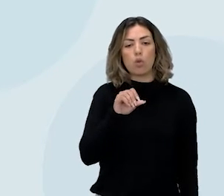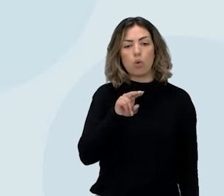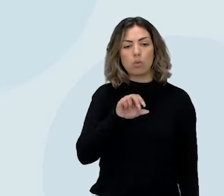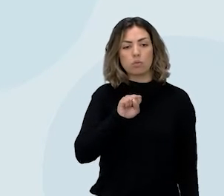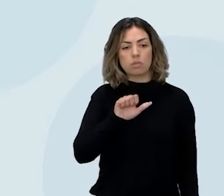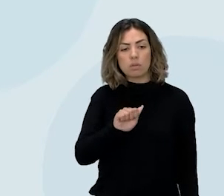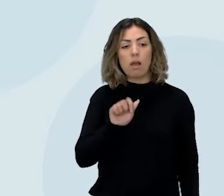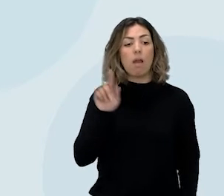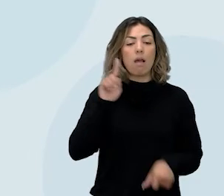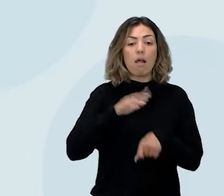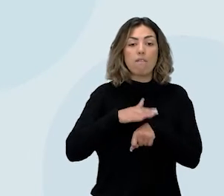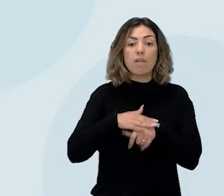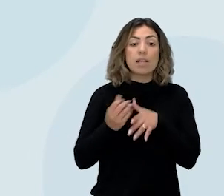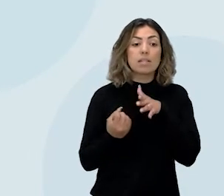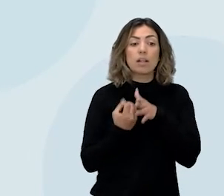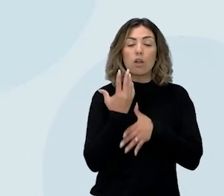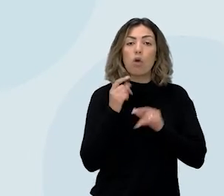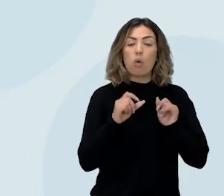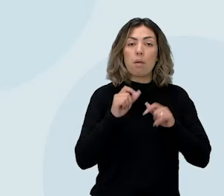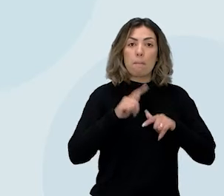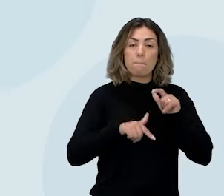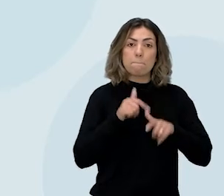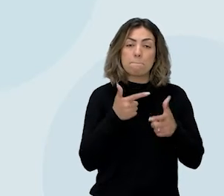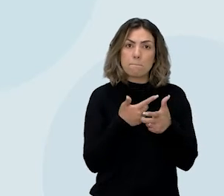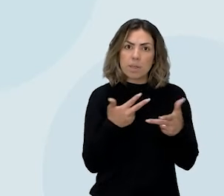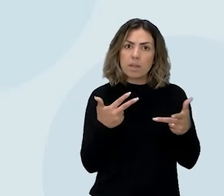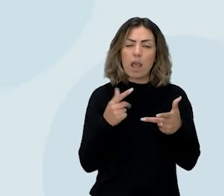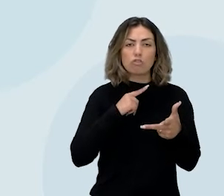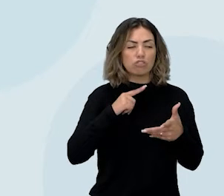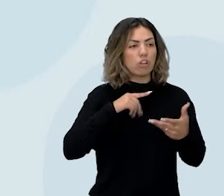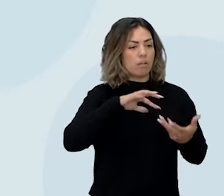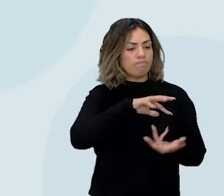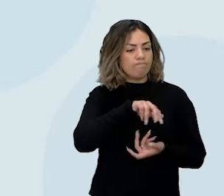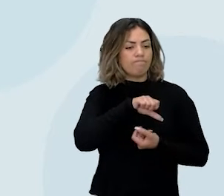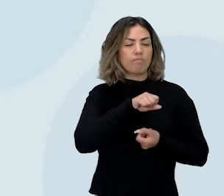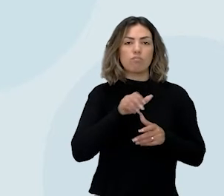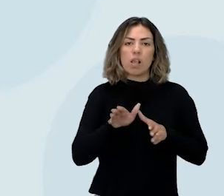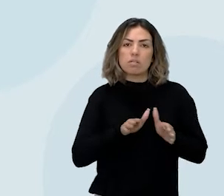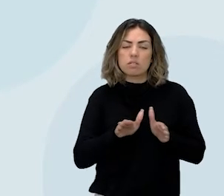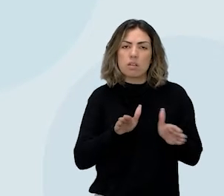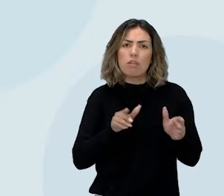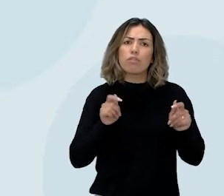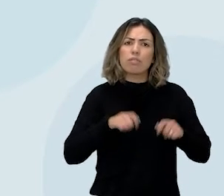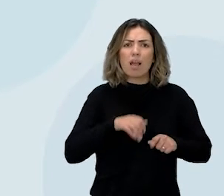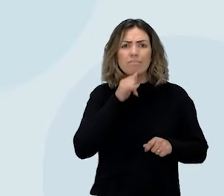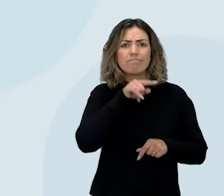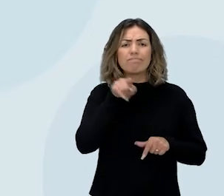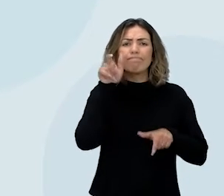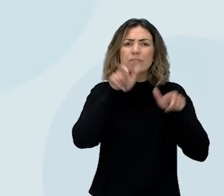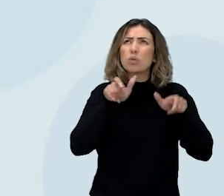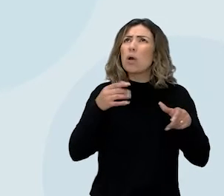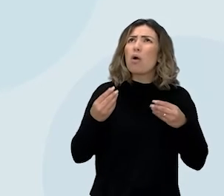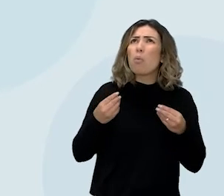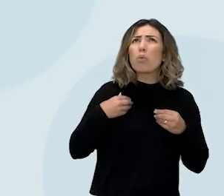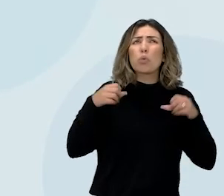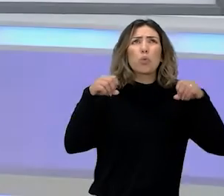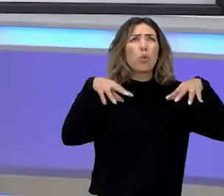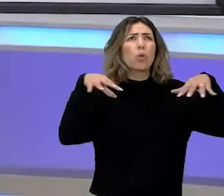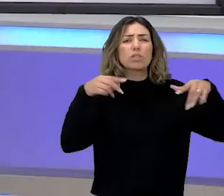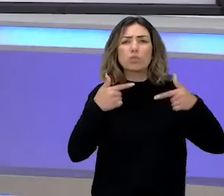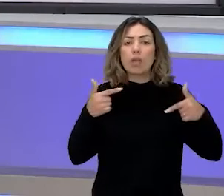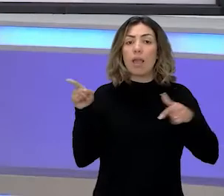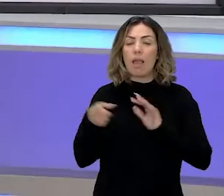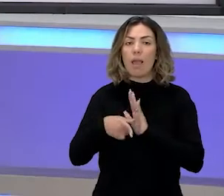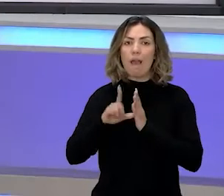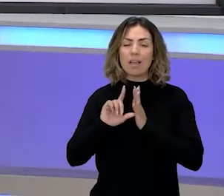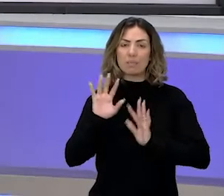iluminação por meio de material acessível e sustentável, né, para localidades e pessoas com dificuldades de acesso à energia. Então, ele já